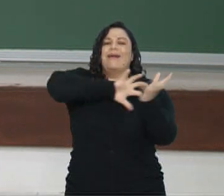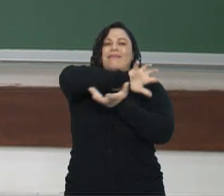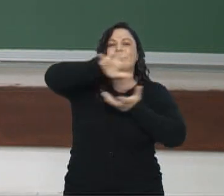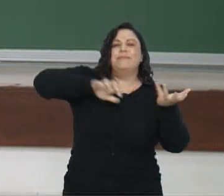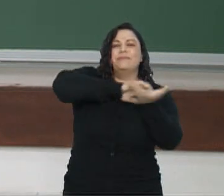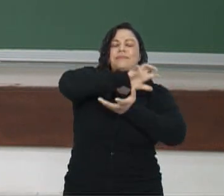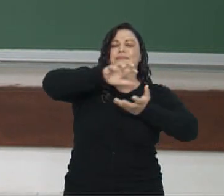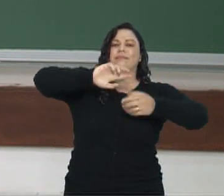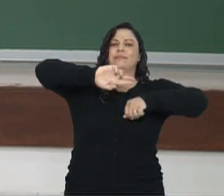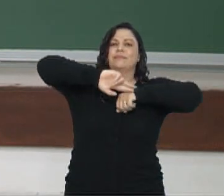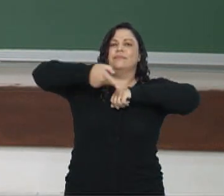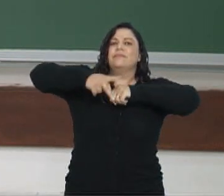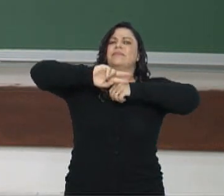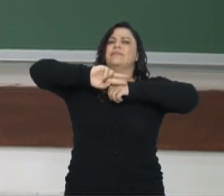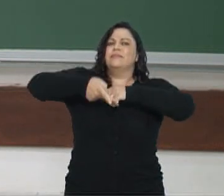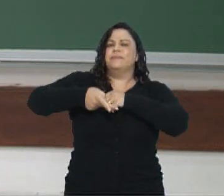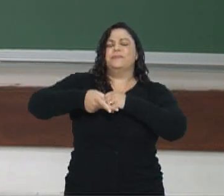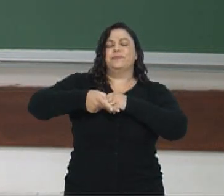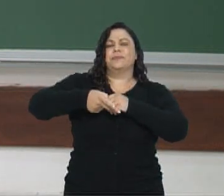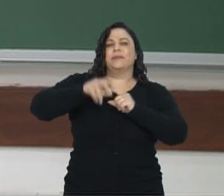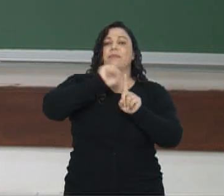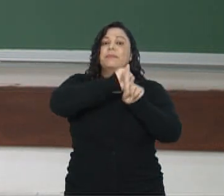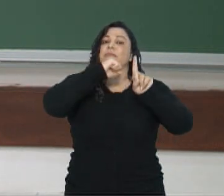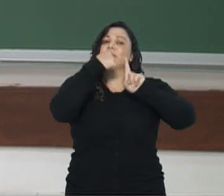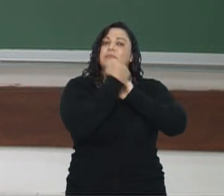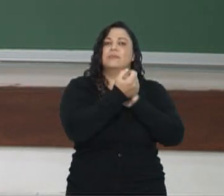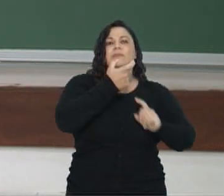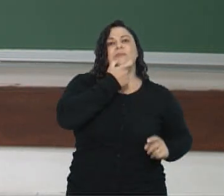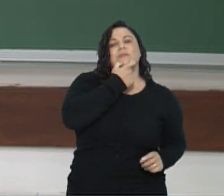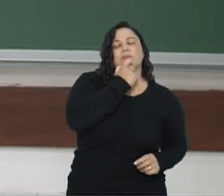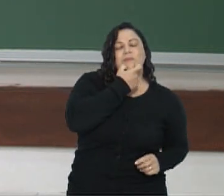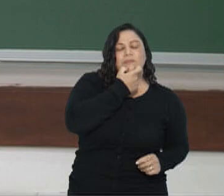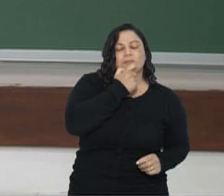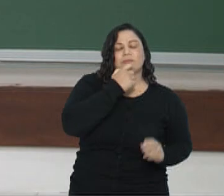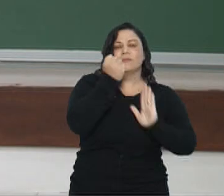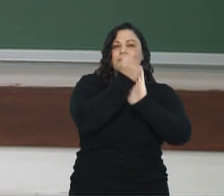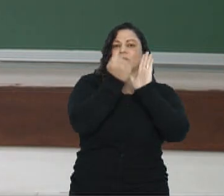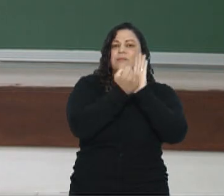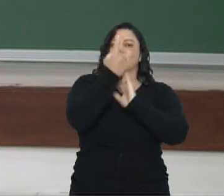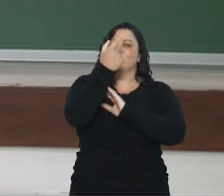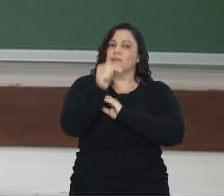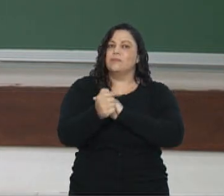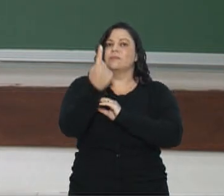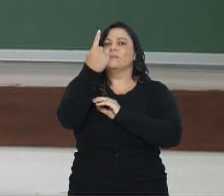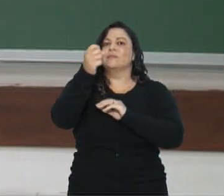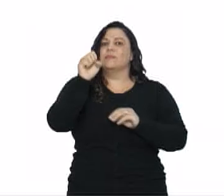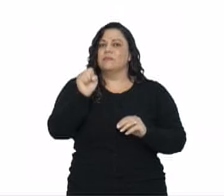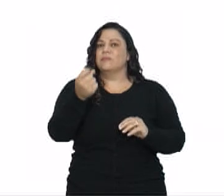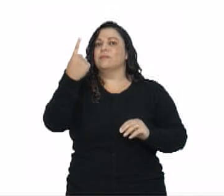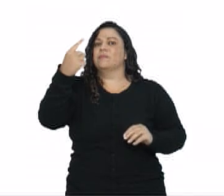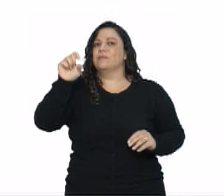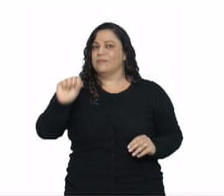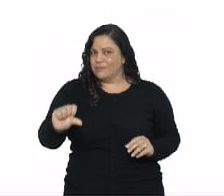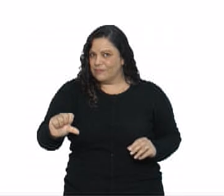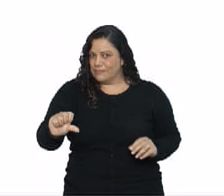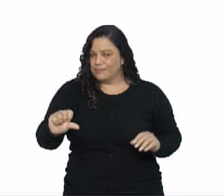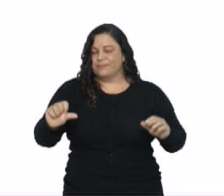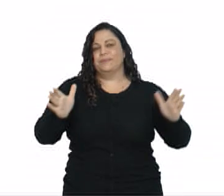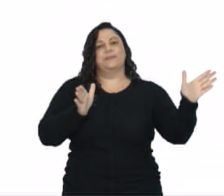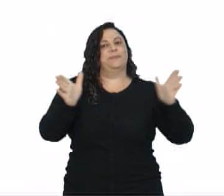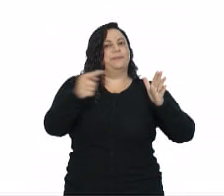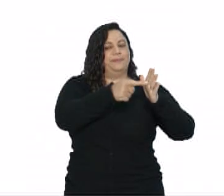para a sociedade inglesa do século 17, 18 e 19. Essas contradições vão